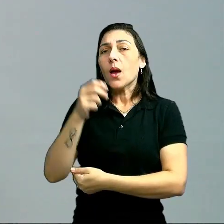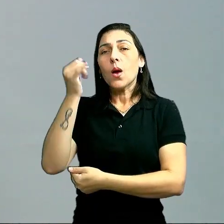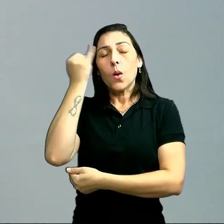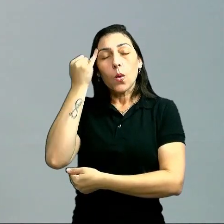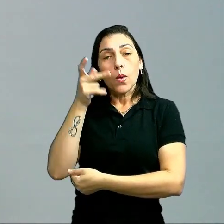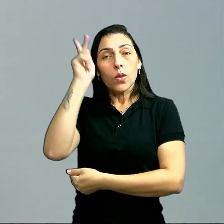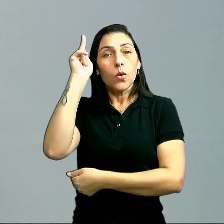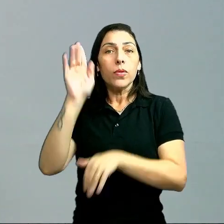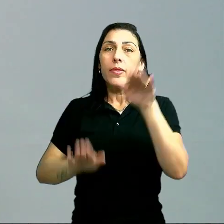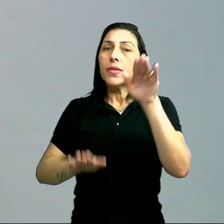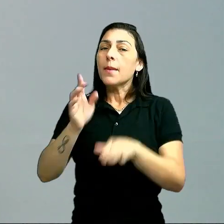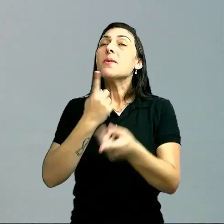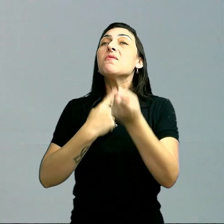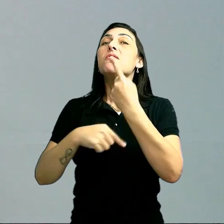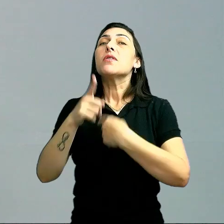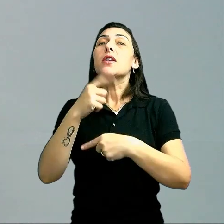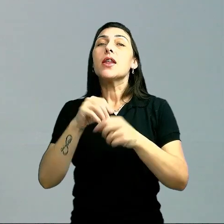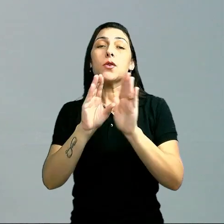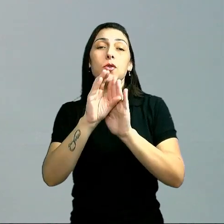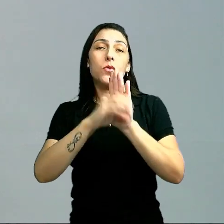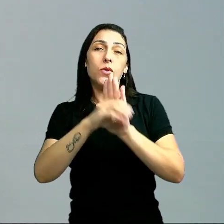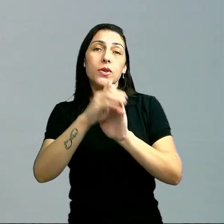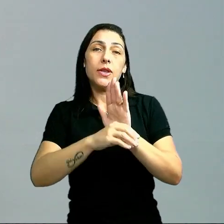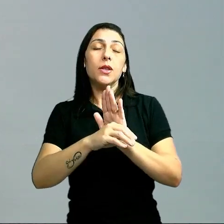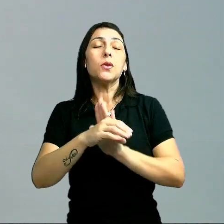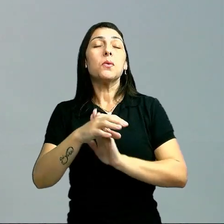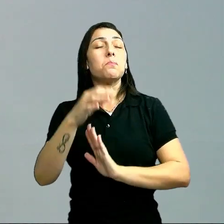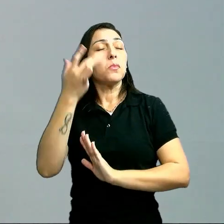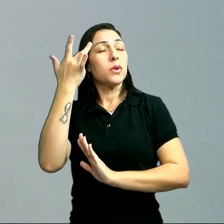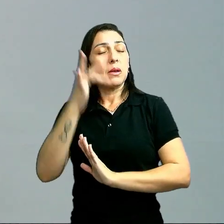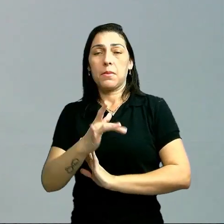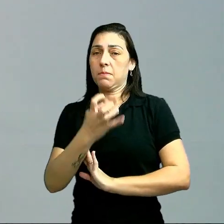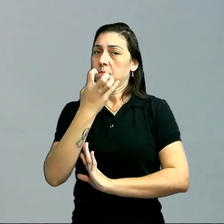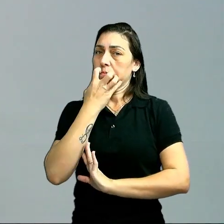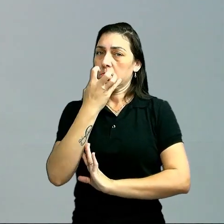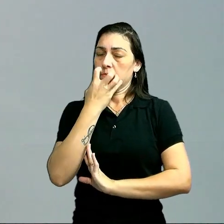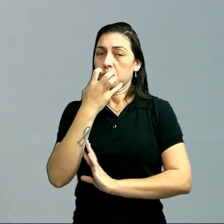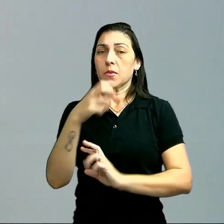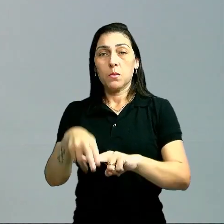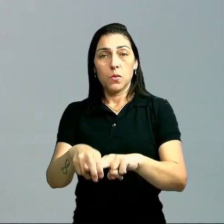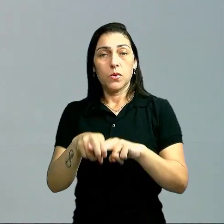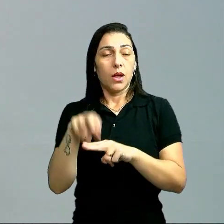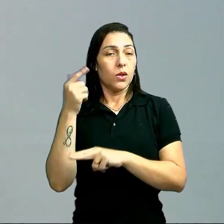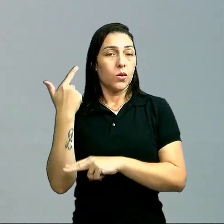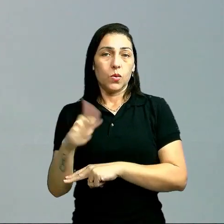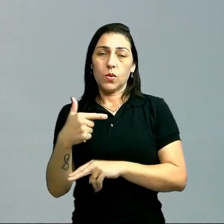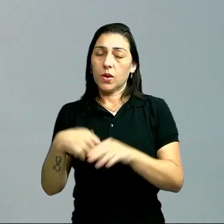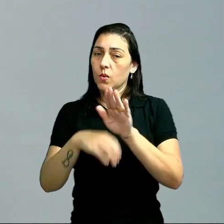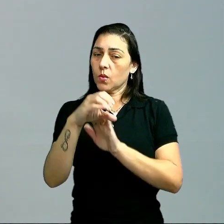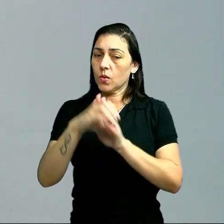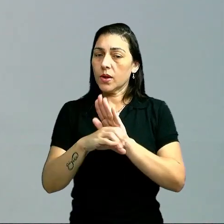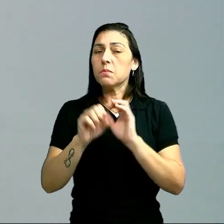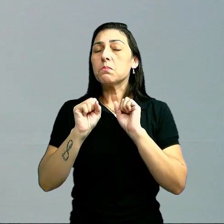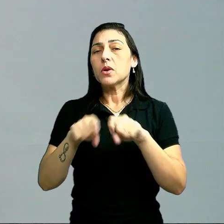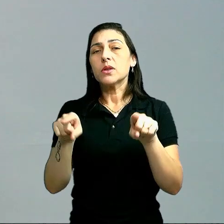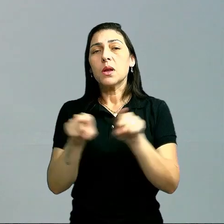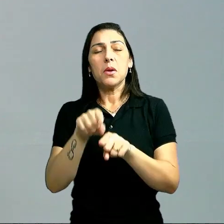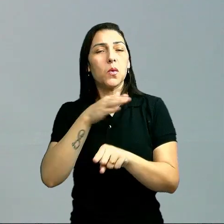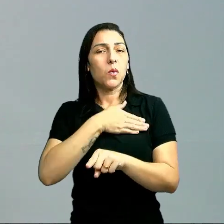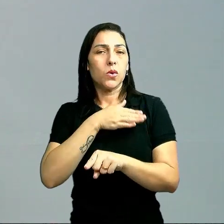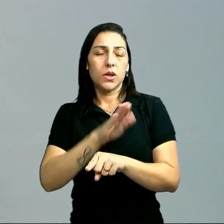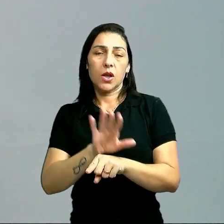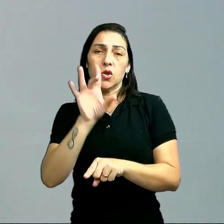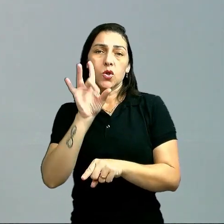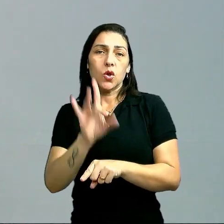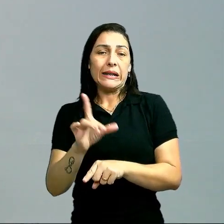não depende de interesse ou de conceito. Eu posso nem saber que ele é um cachorro. Portanto, eu não tenho um conceito. Eu posso nem gostar dele, eu